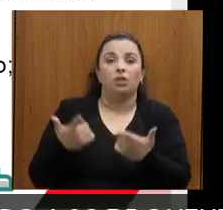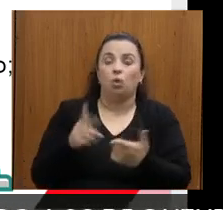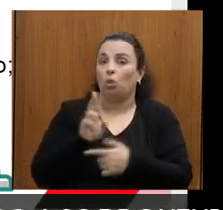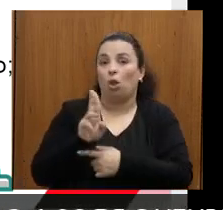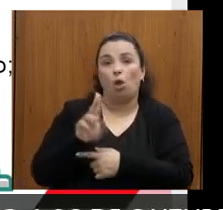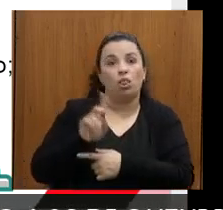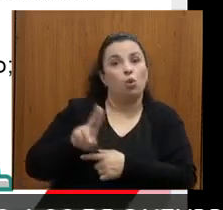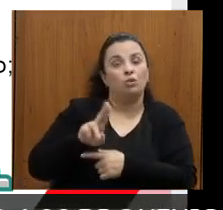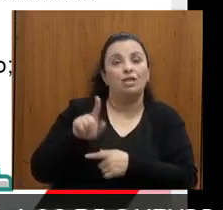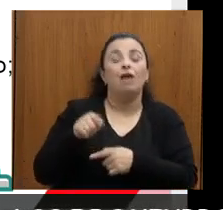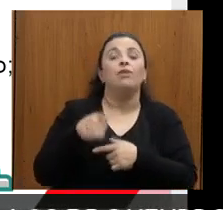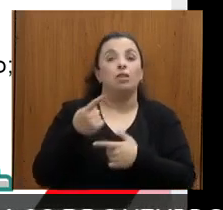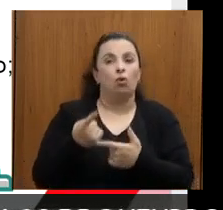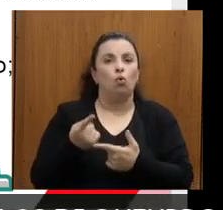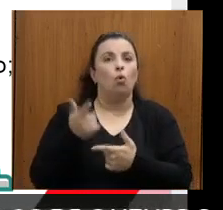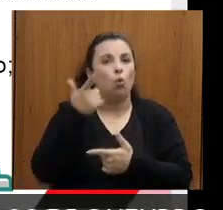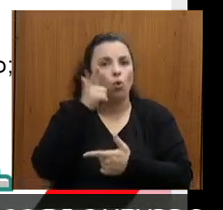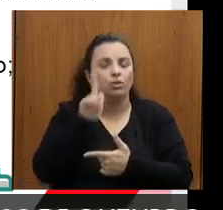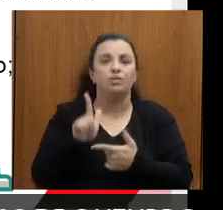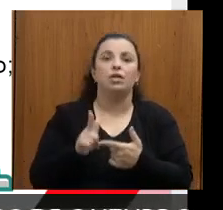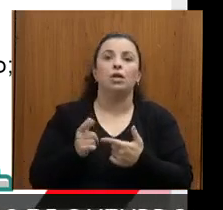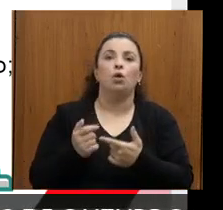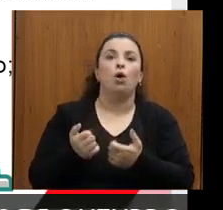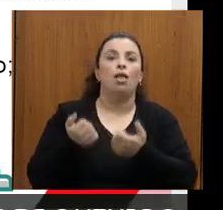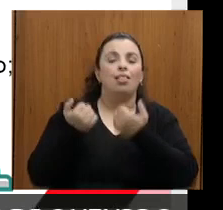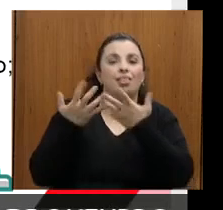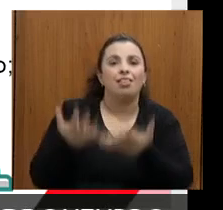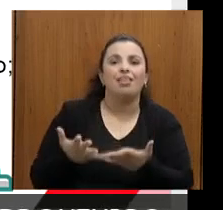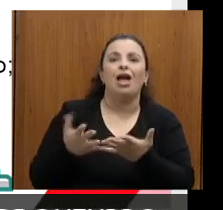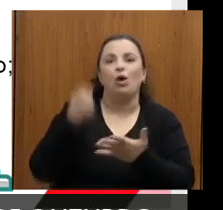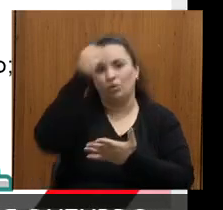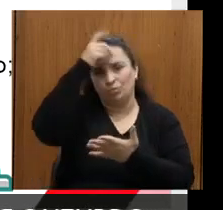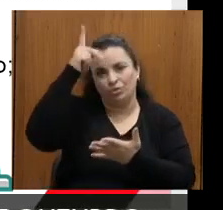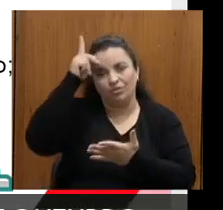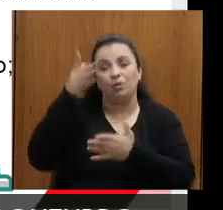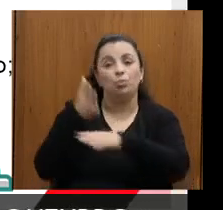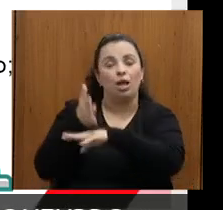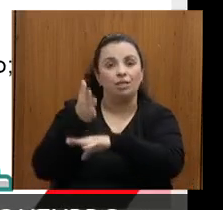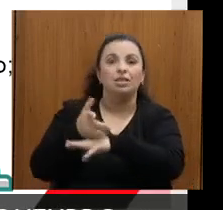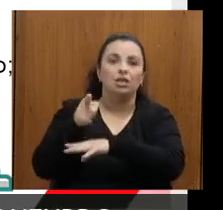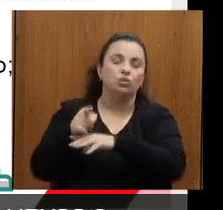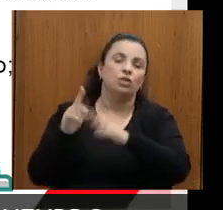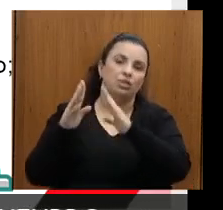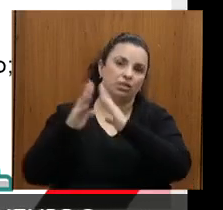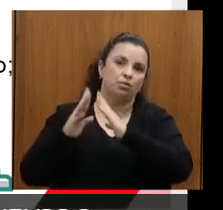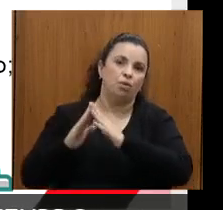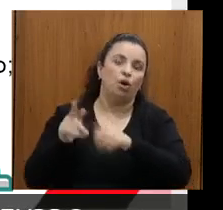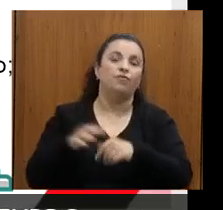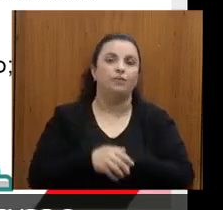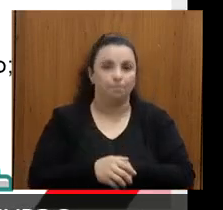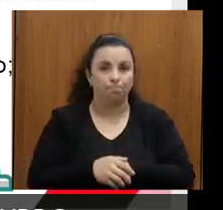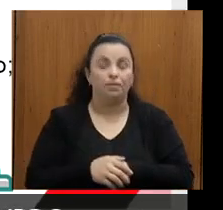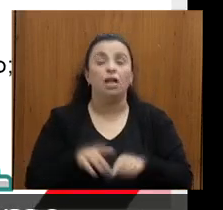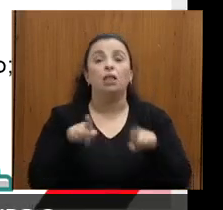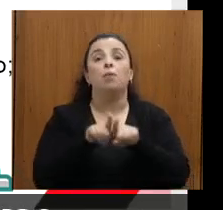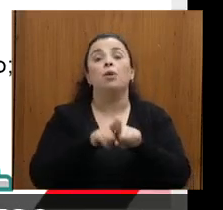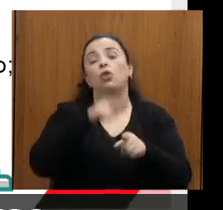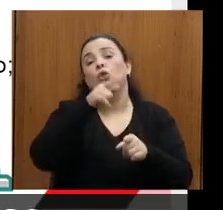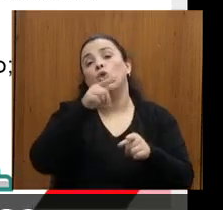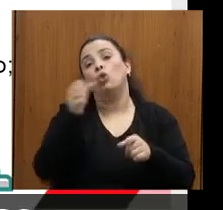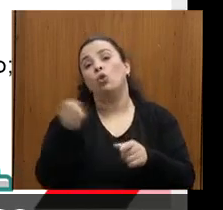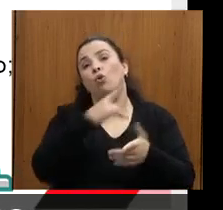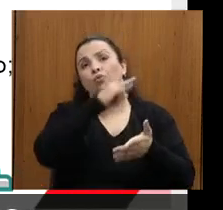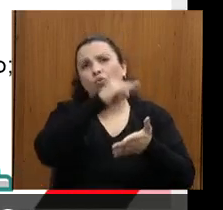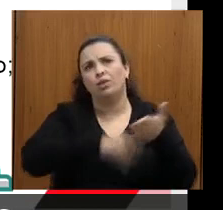melhorado isso, permitido que os municípios possam também acessar esses imóveis. O novo contrato corporativo do MGS para atendimento a